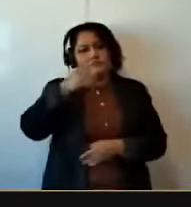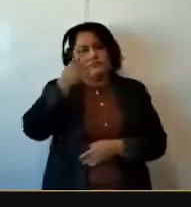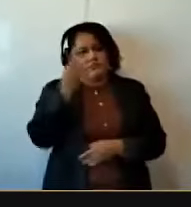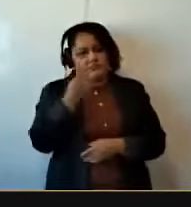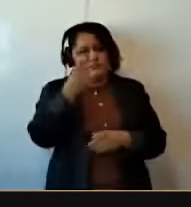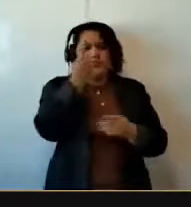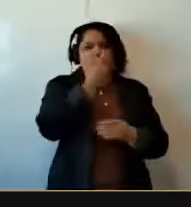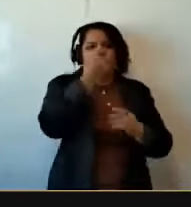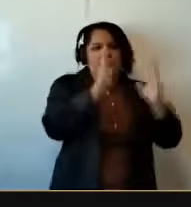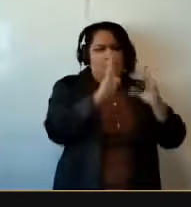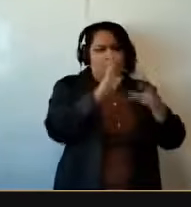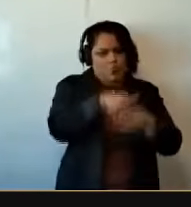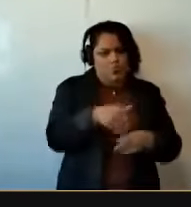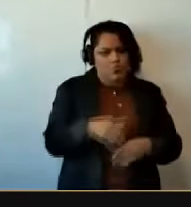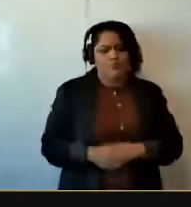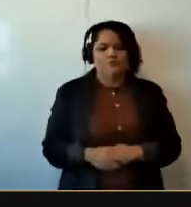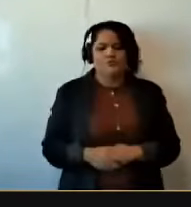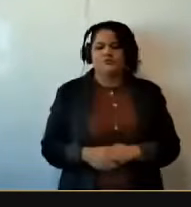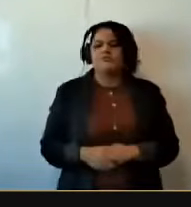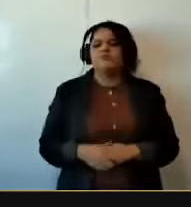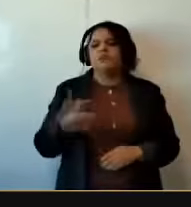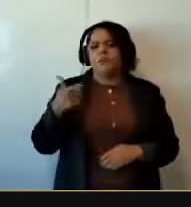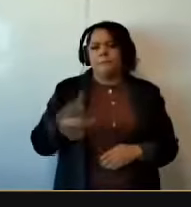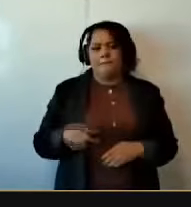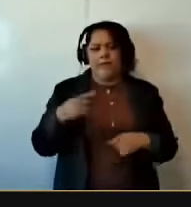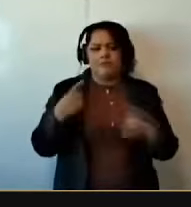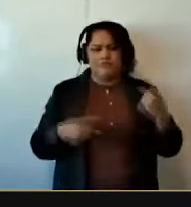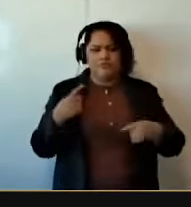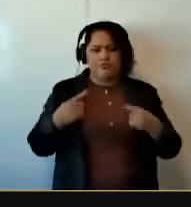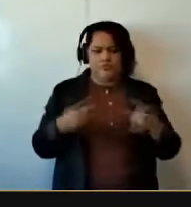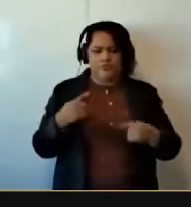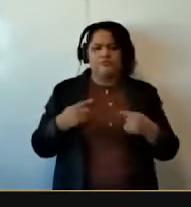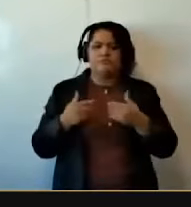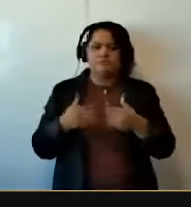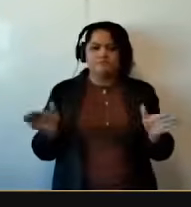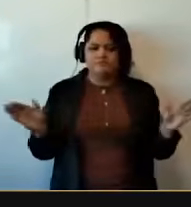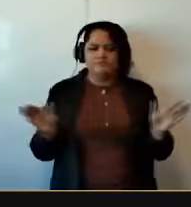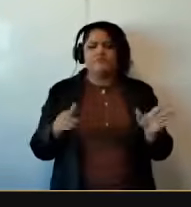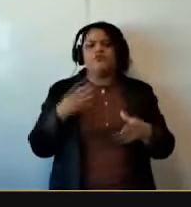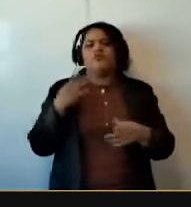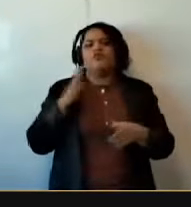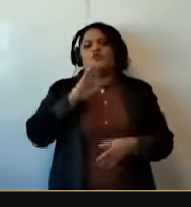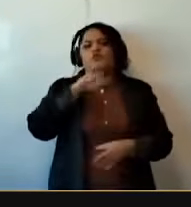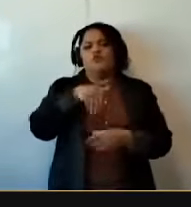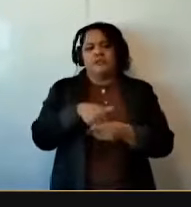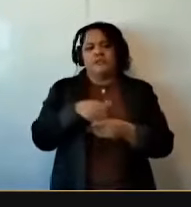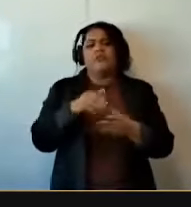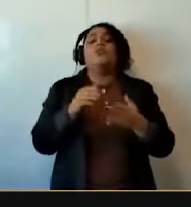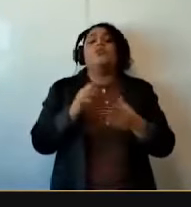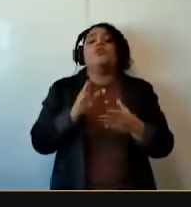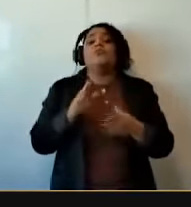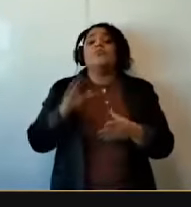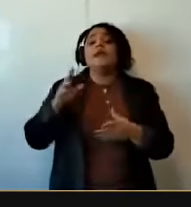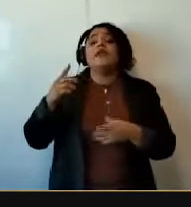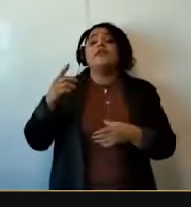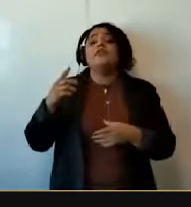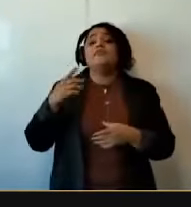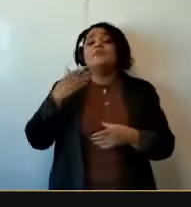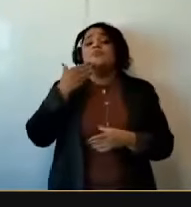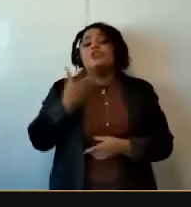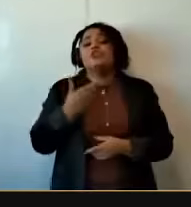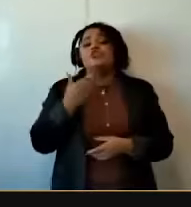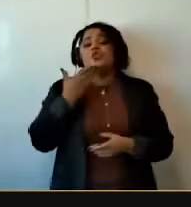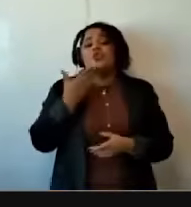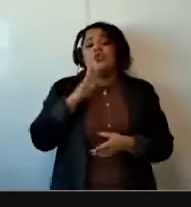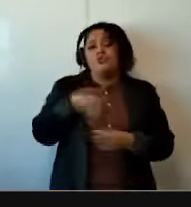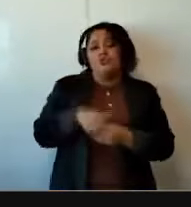Obrigado, vereador. Mais alguém para discutir? Em votação, para encaminhar a votação, vereadora Eloide,